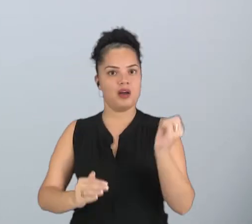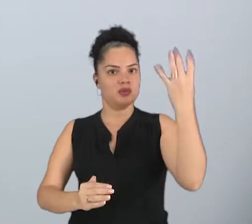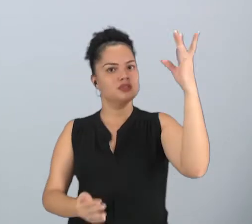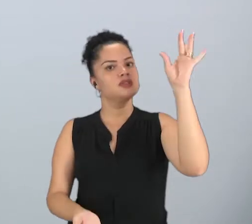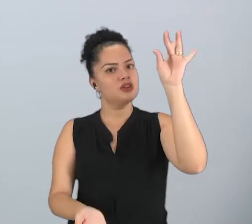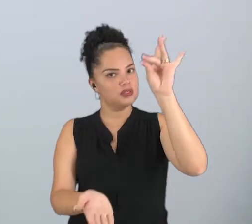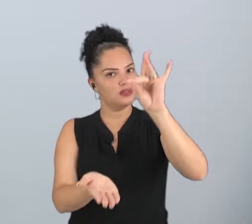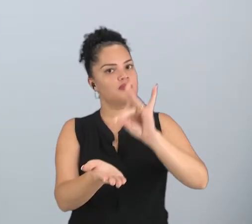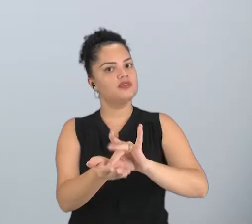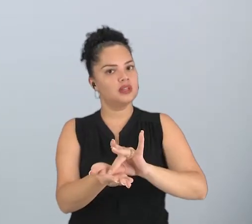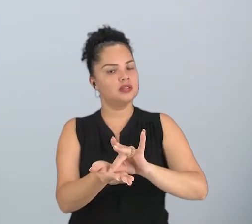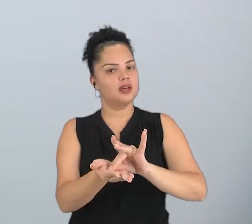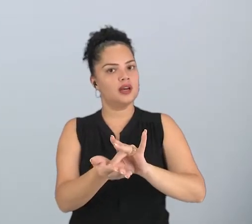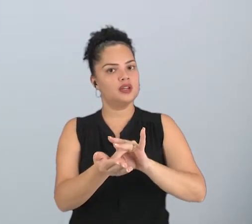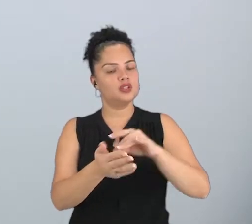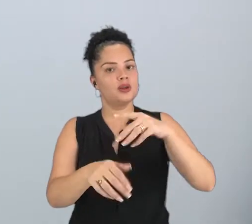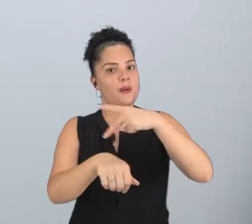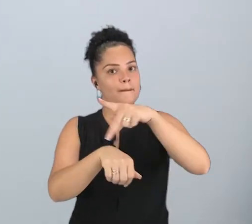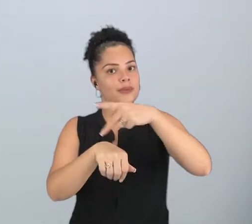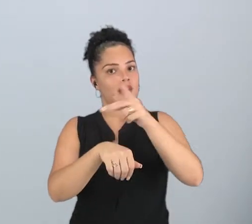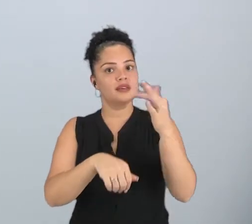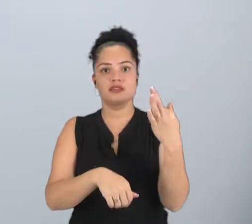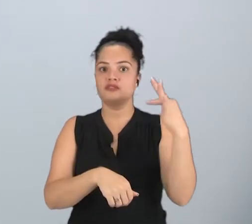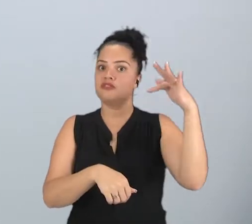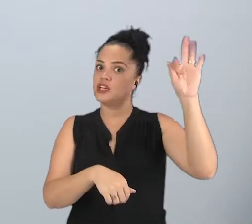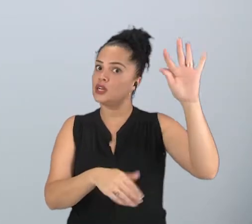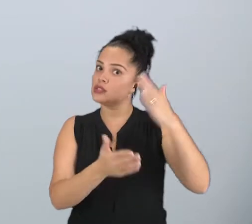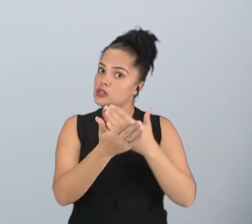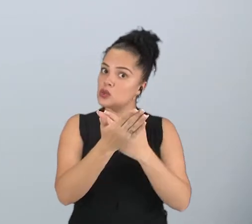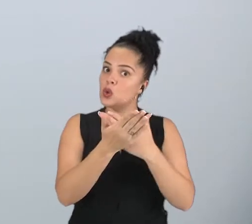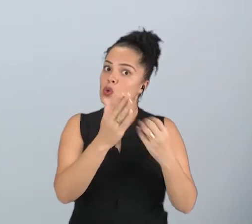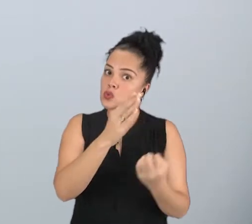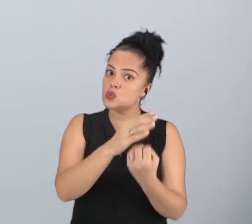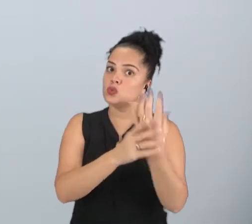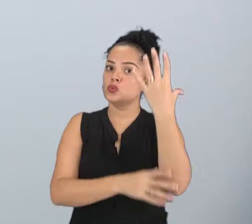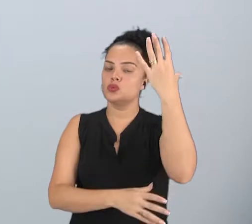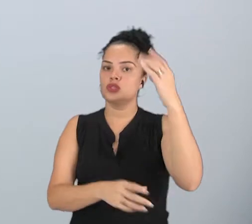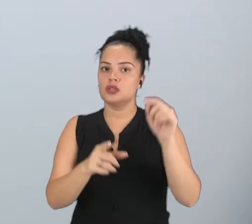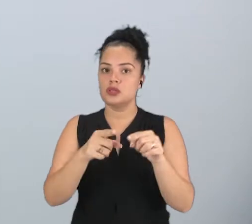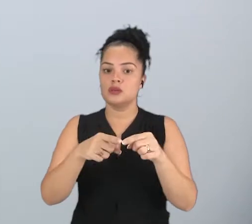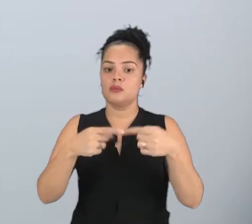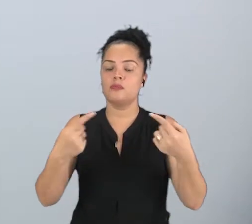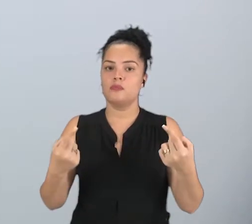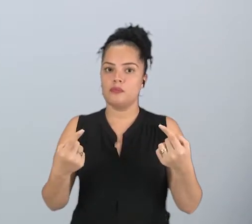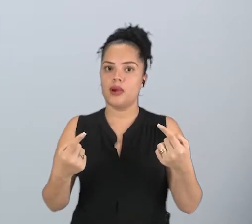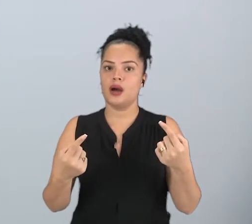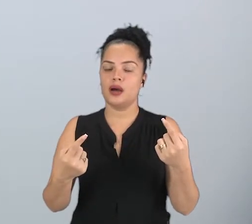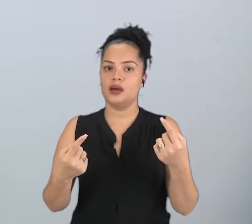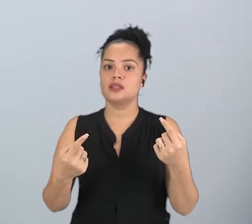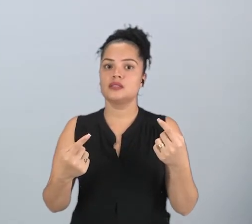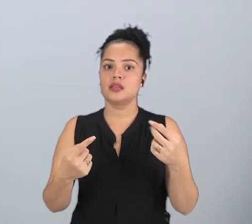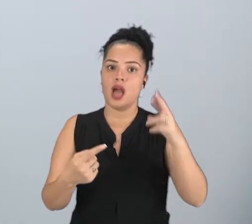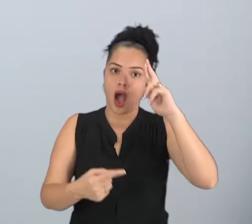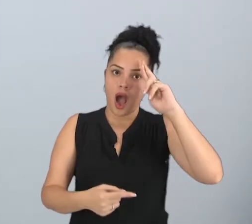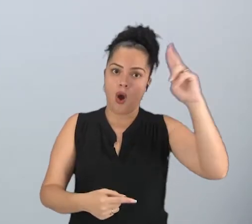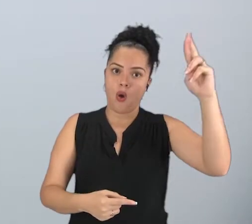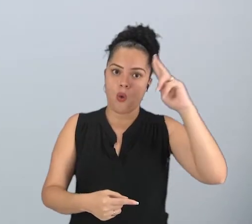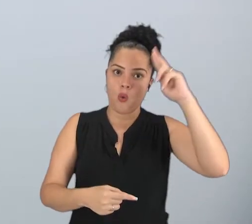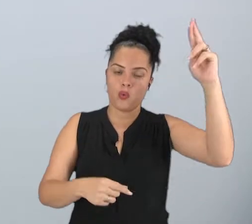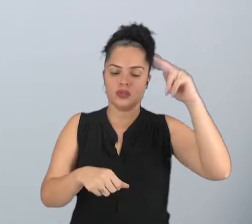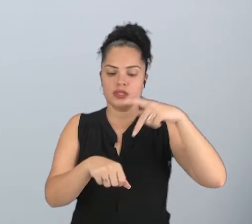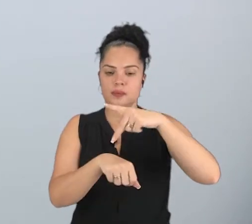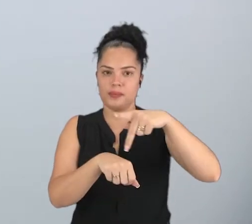vai se consolidar na França, né? Ele começa na França e ele vai ter realmente o seu auge na Rússia.